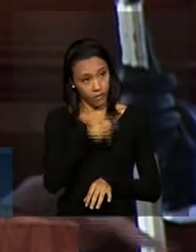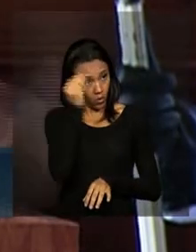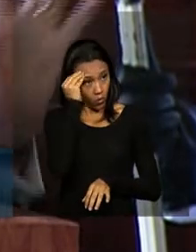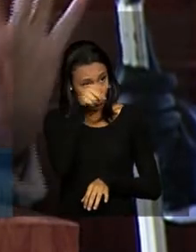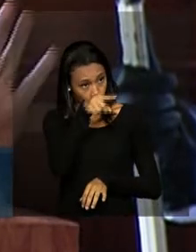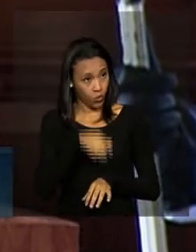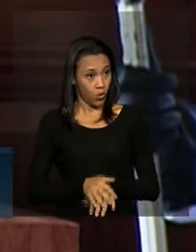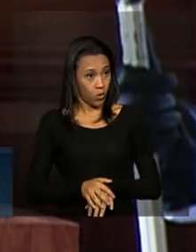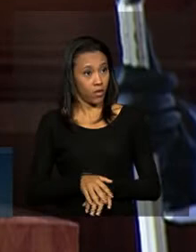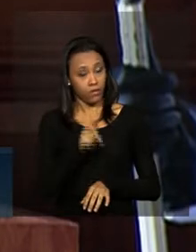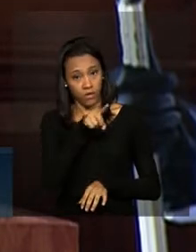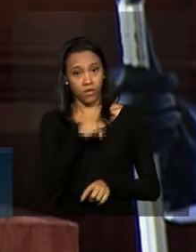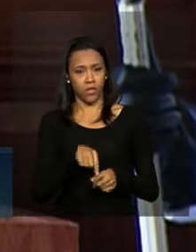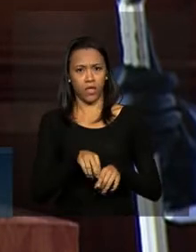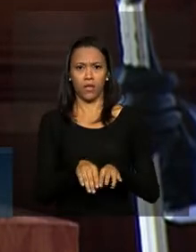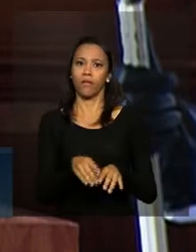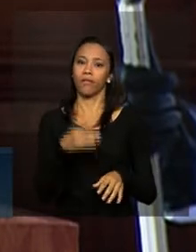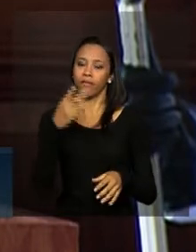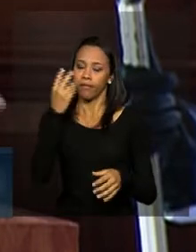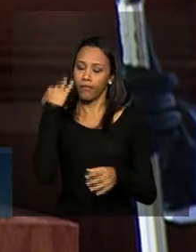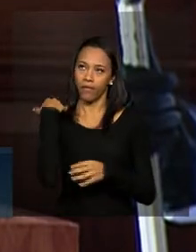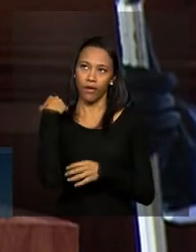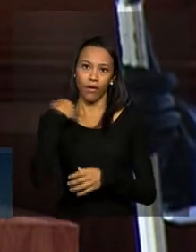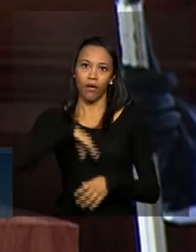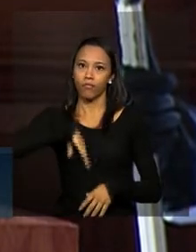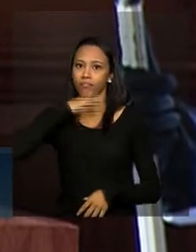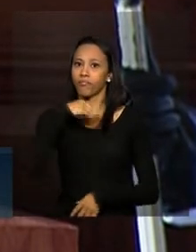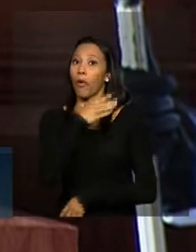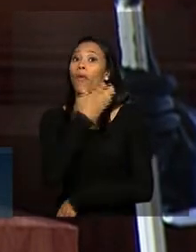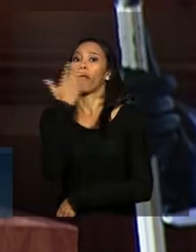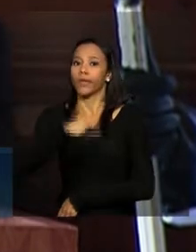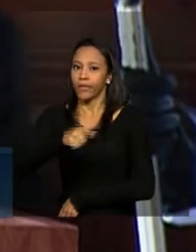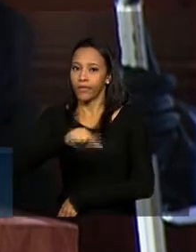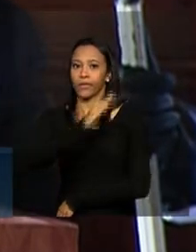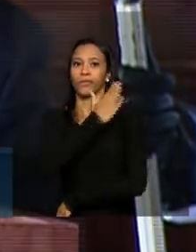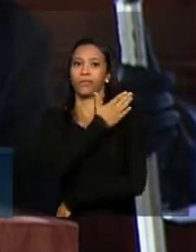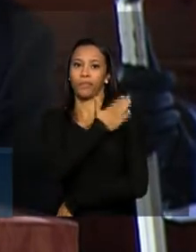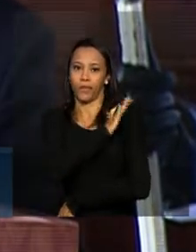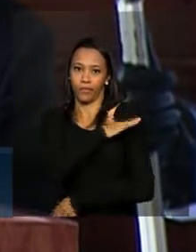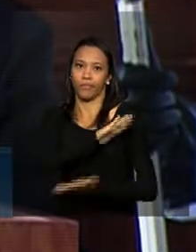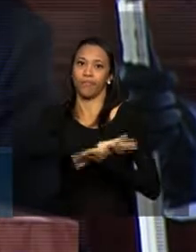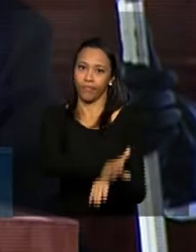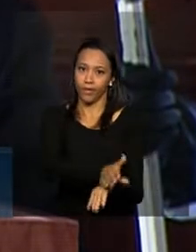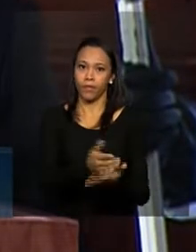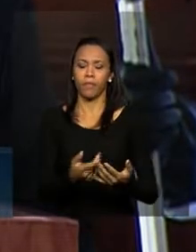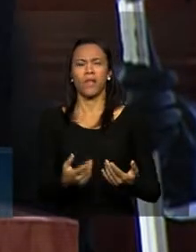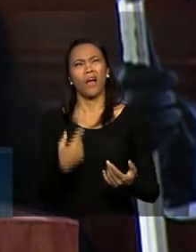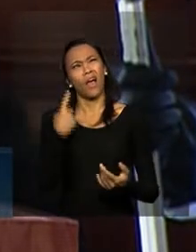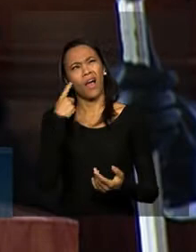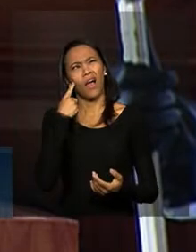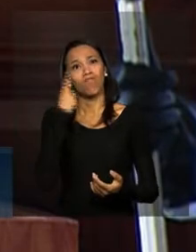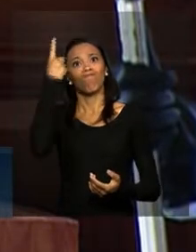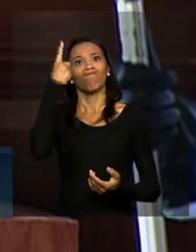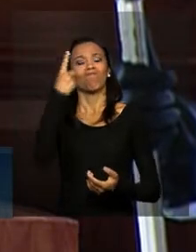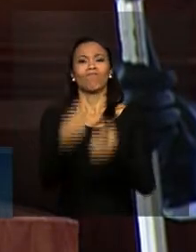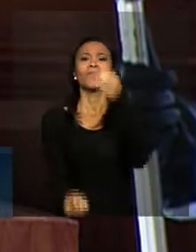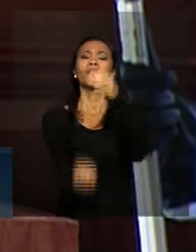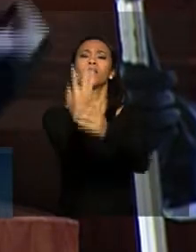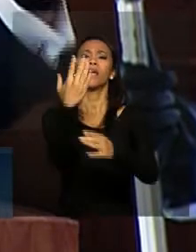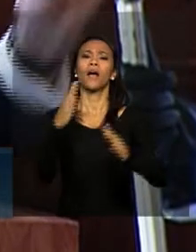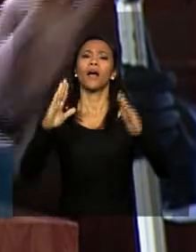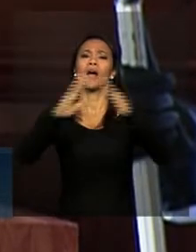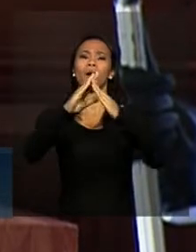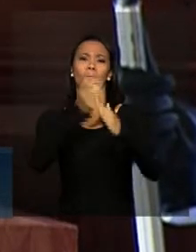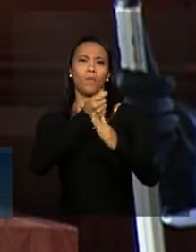que é aquela velha história do preconceito. Eu aqui comigo disse, interessante, por que eu não crio uma delegacia com